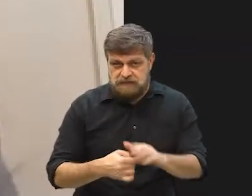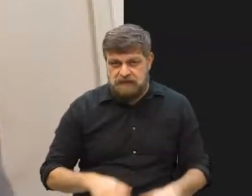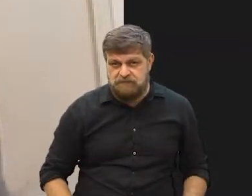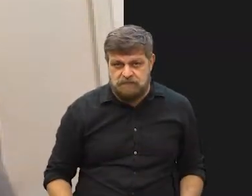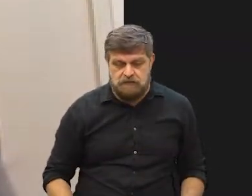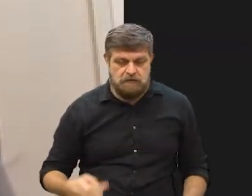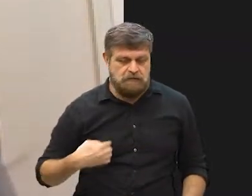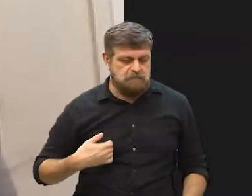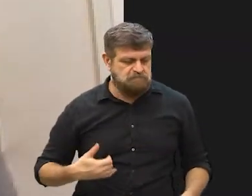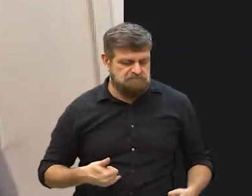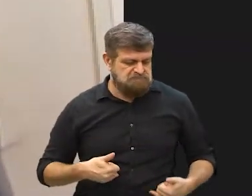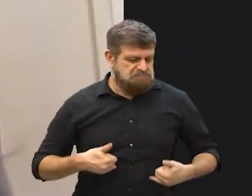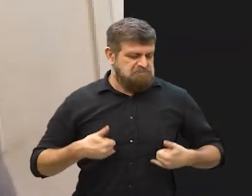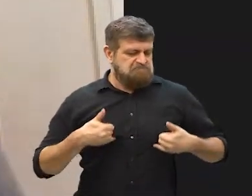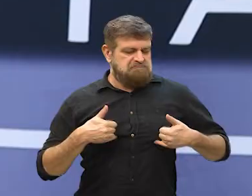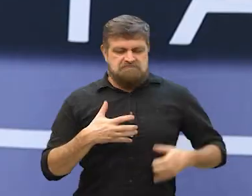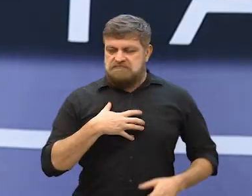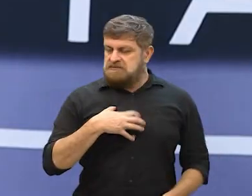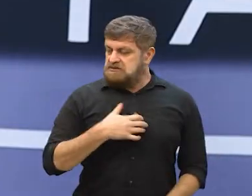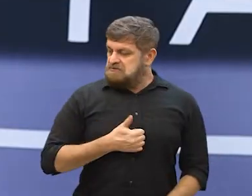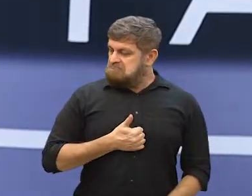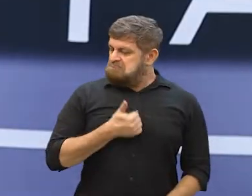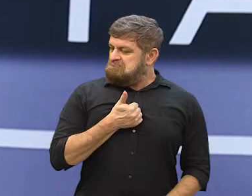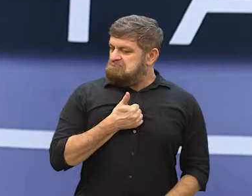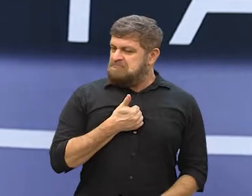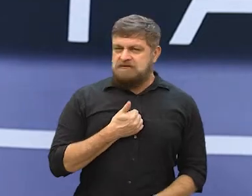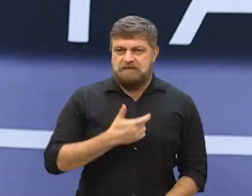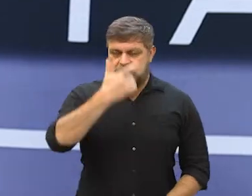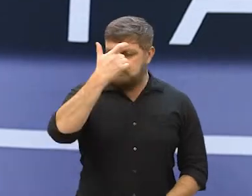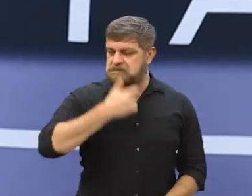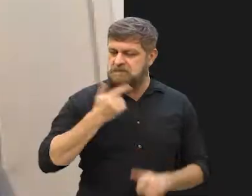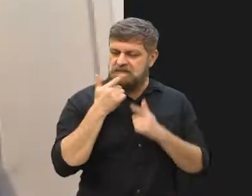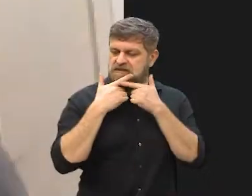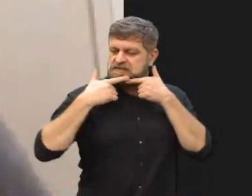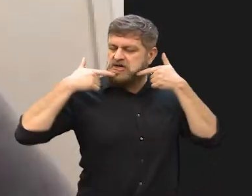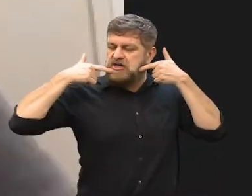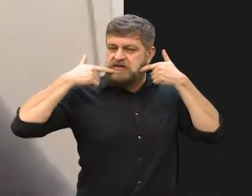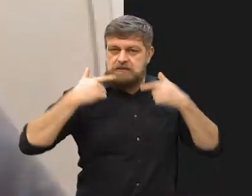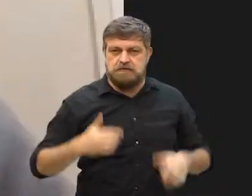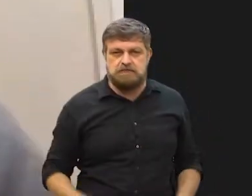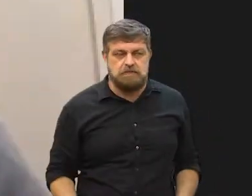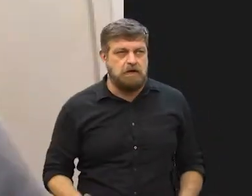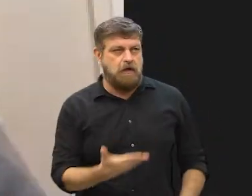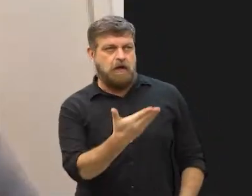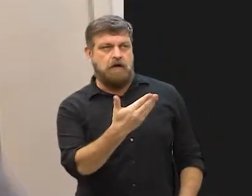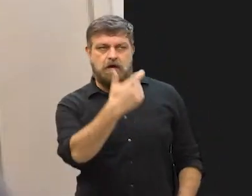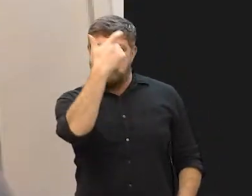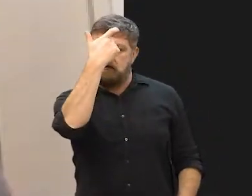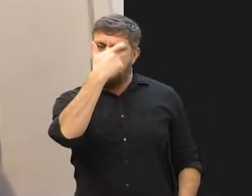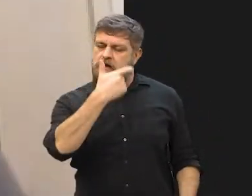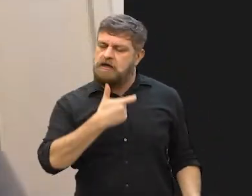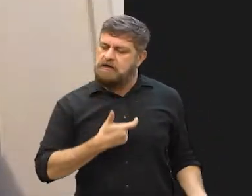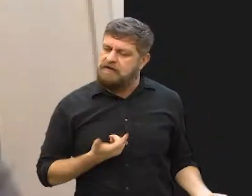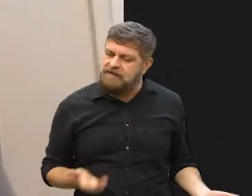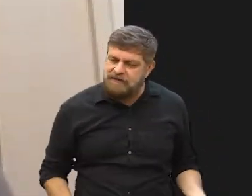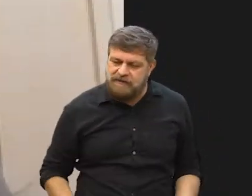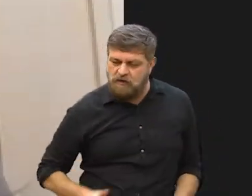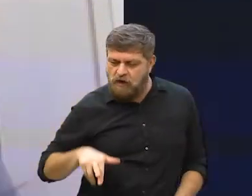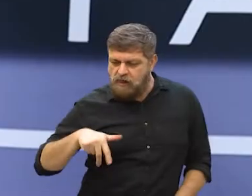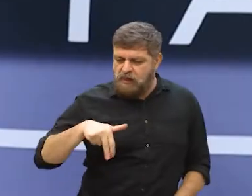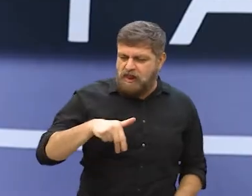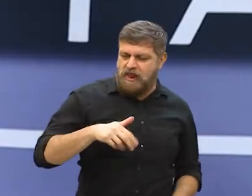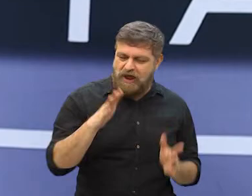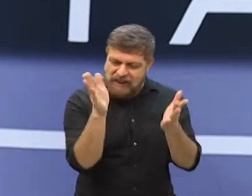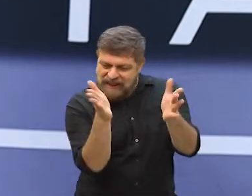expôs. Fiquei me achando, né? Saí de lá, assim, com um sorriso, falei assim, olha, gente, o que é isso? Eu tô quase uma Gisele nessa